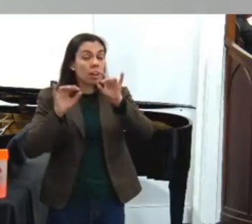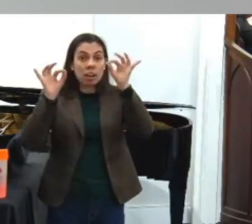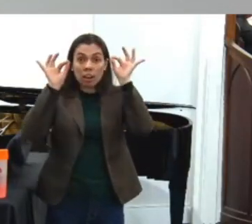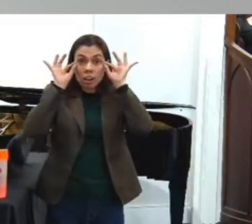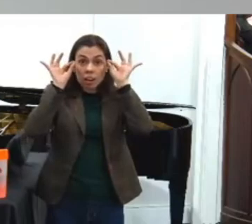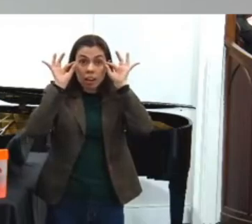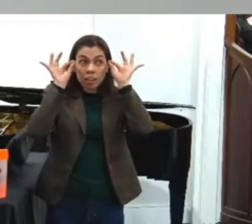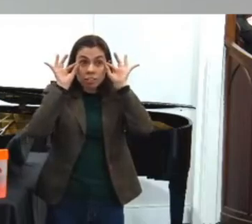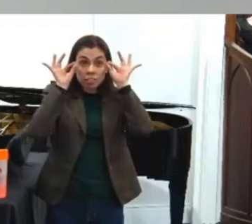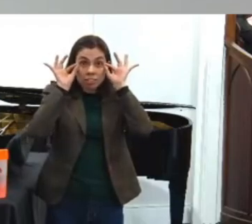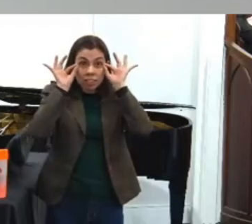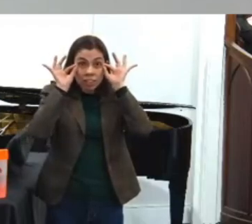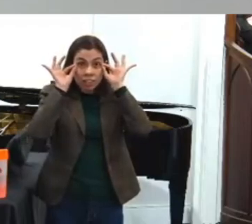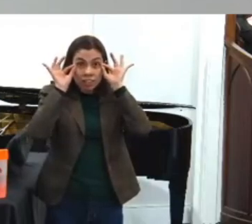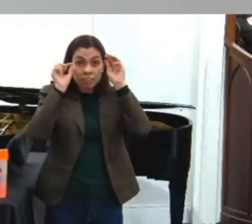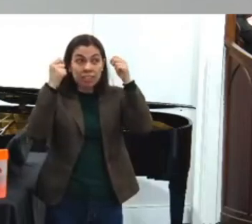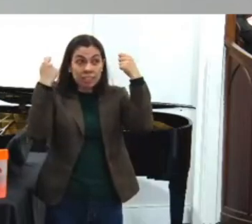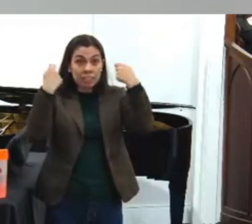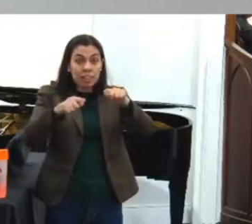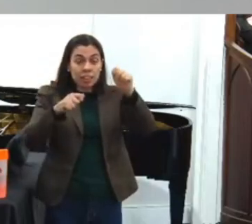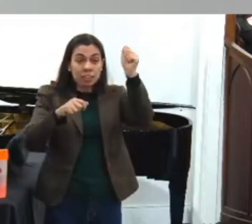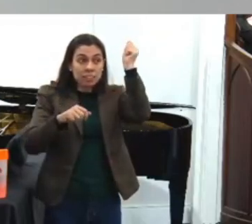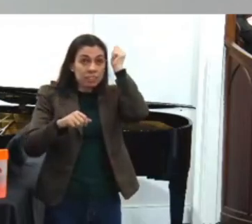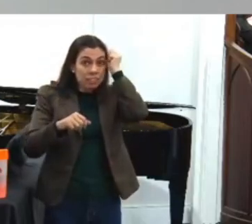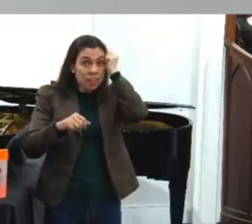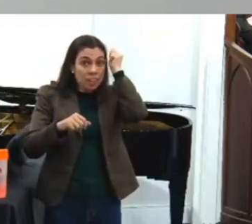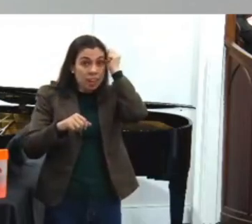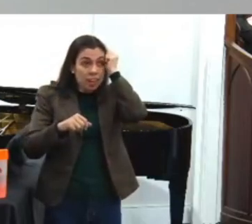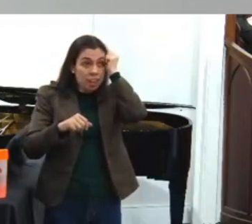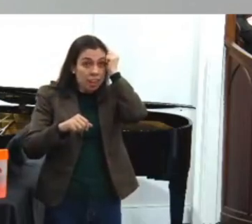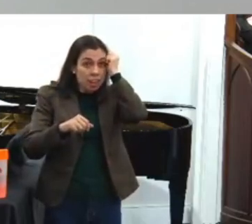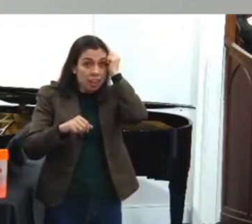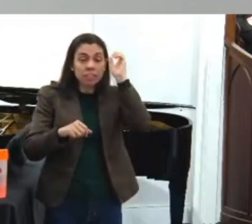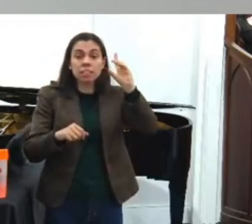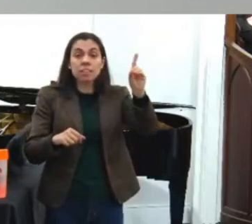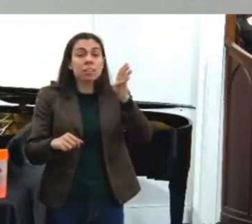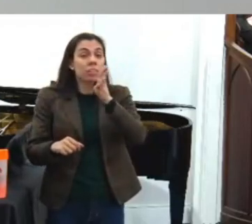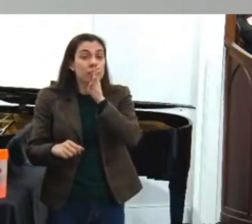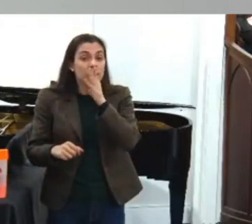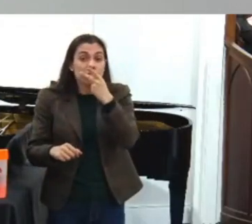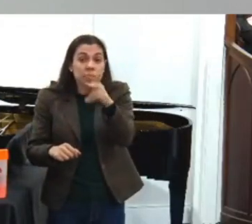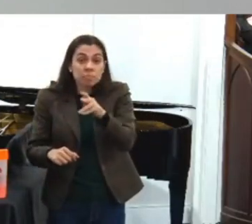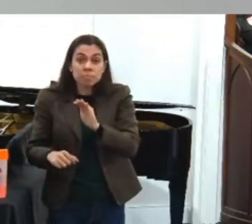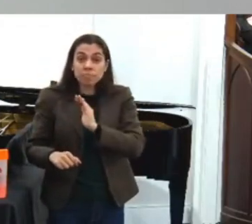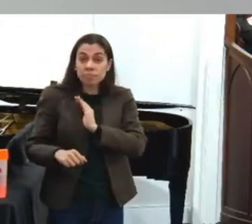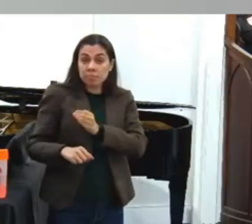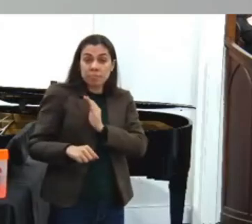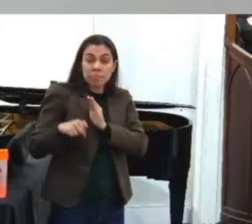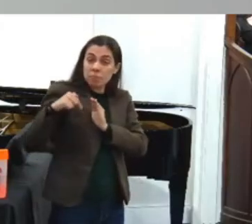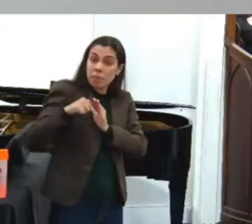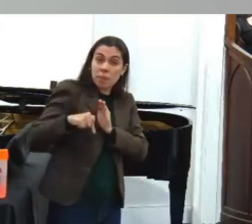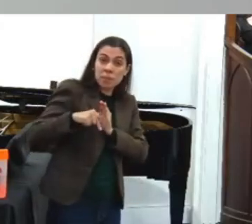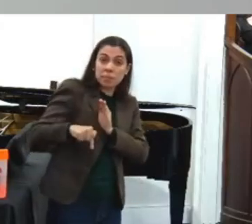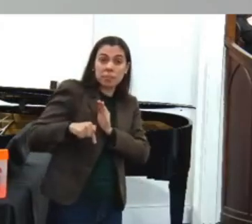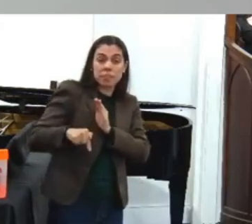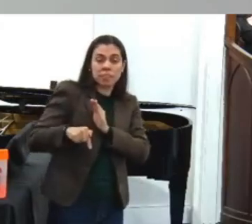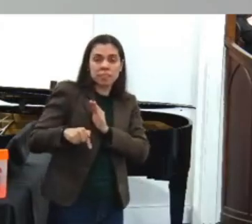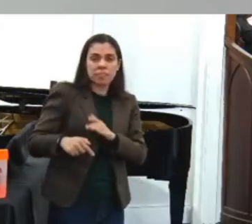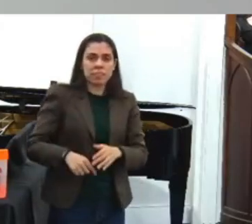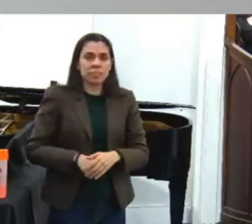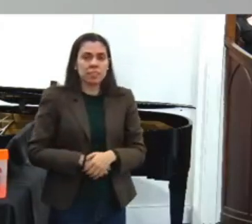arrependimento. Não se engane. Deus conhece o teu coração profundamente.